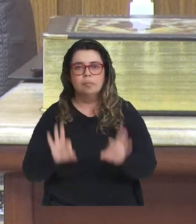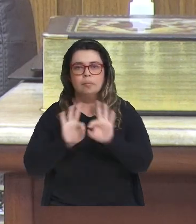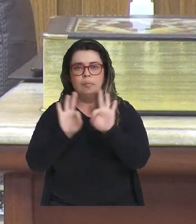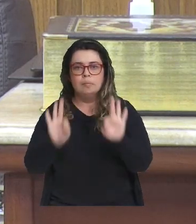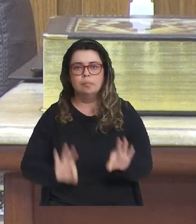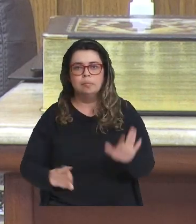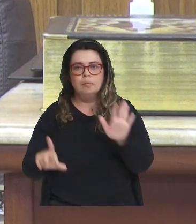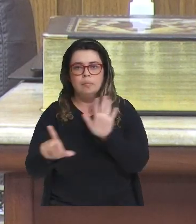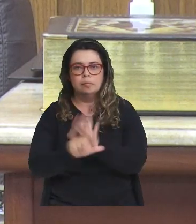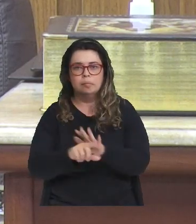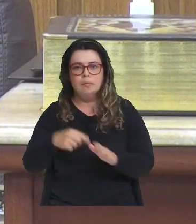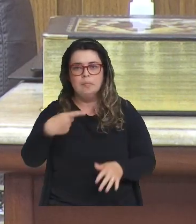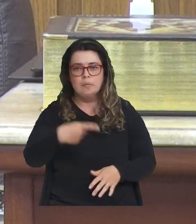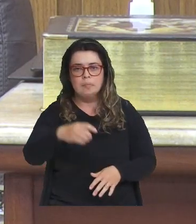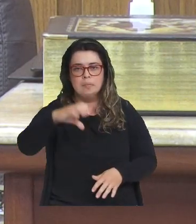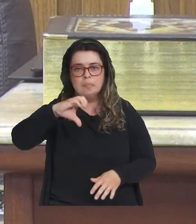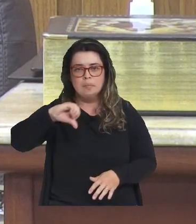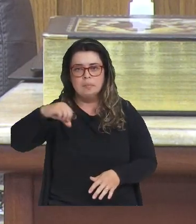número